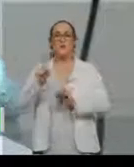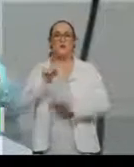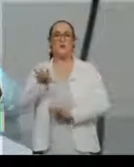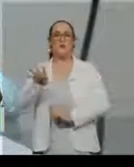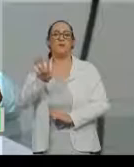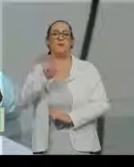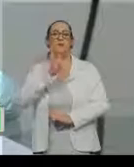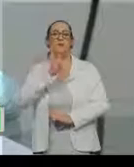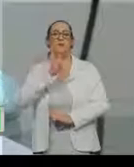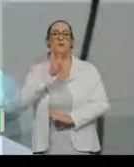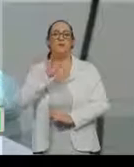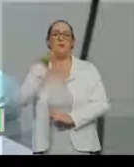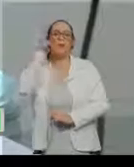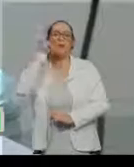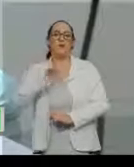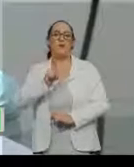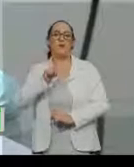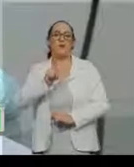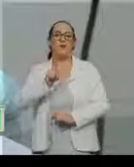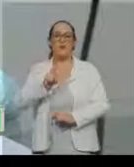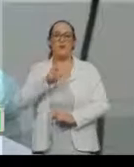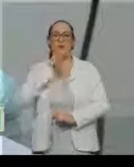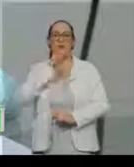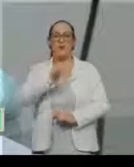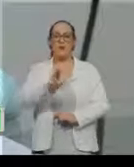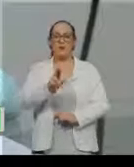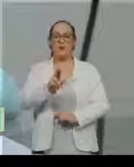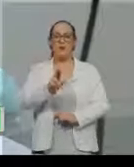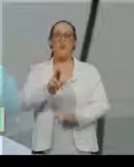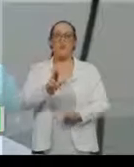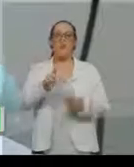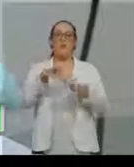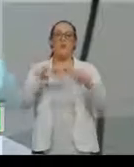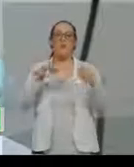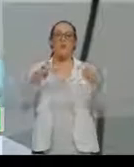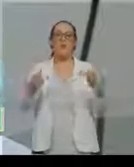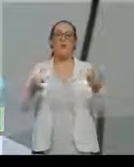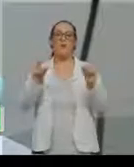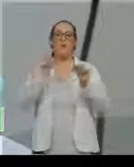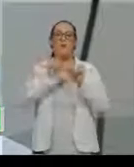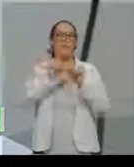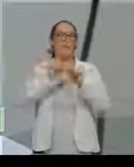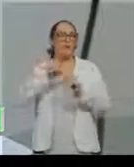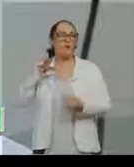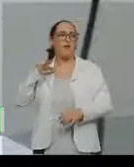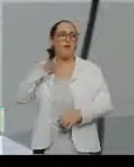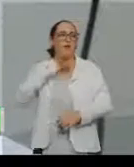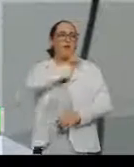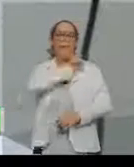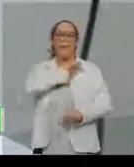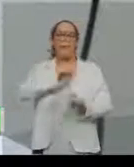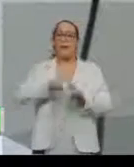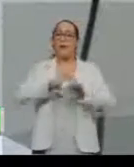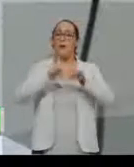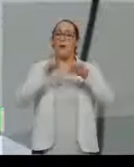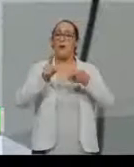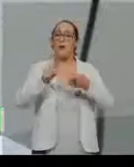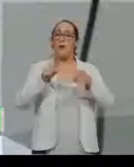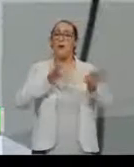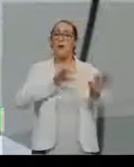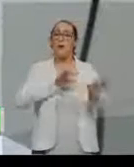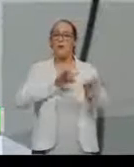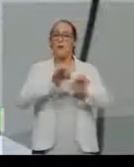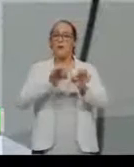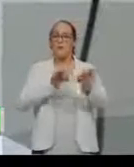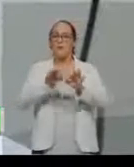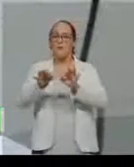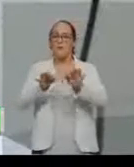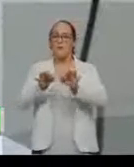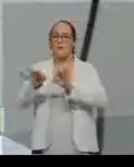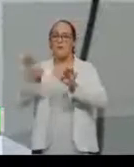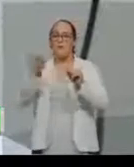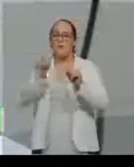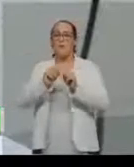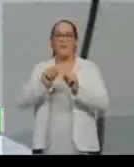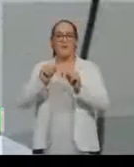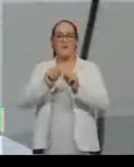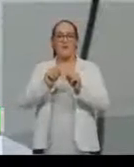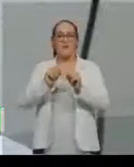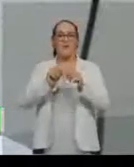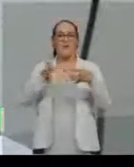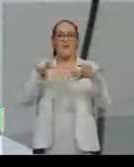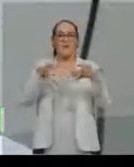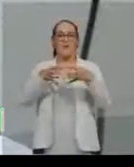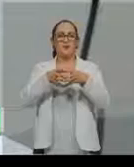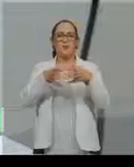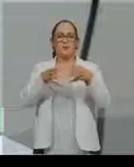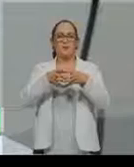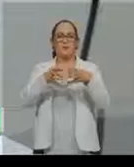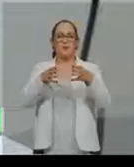né, o resultado das suas ações, mas é um processo que vai fazer com que esse grupo ele seja aí,